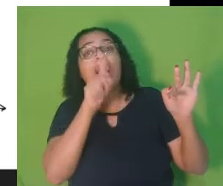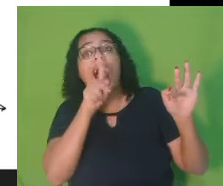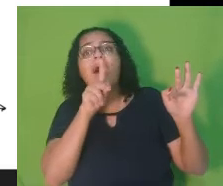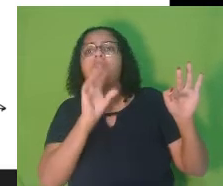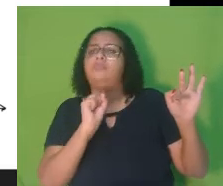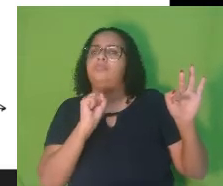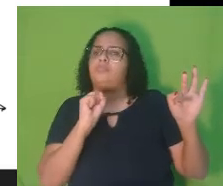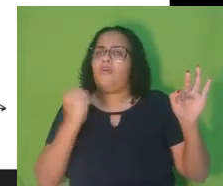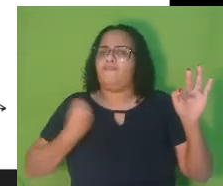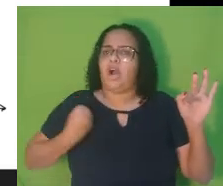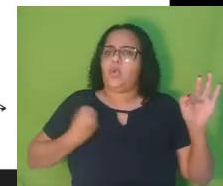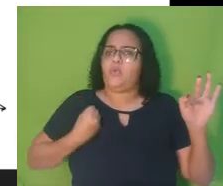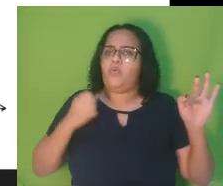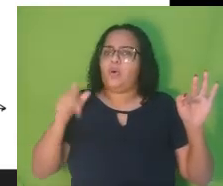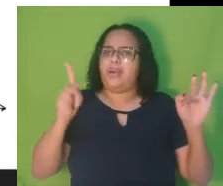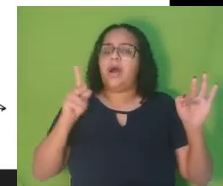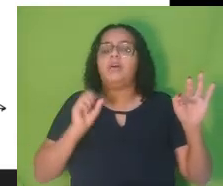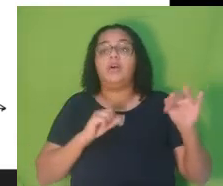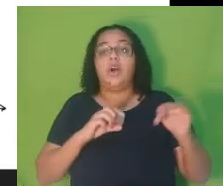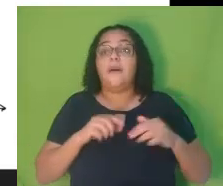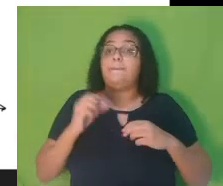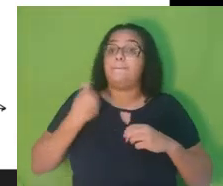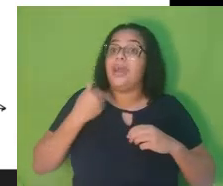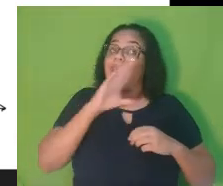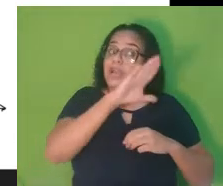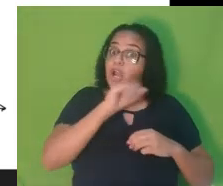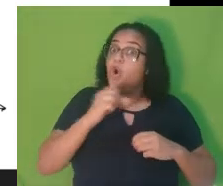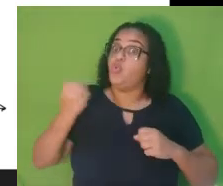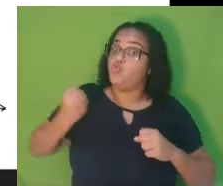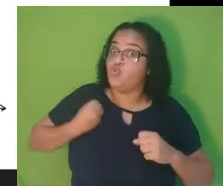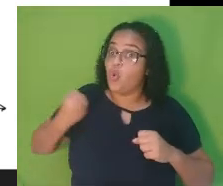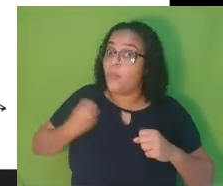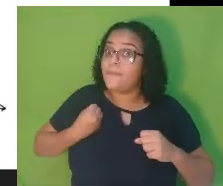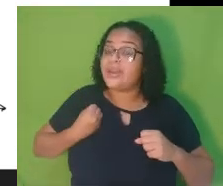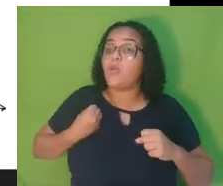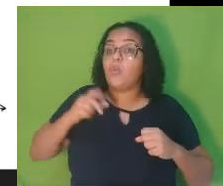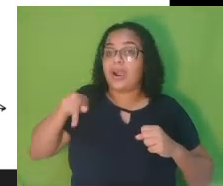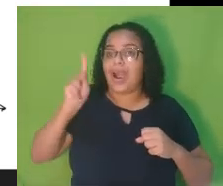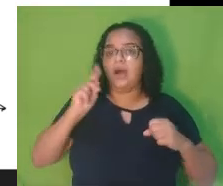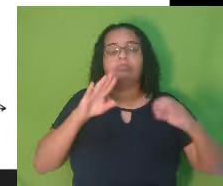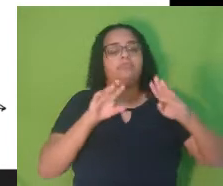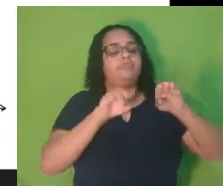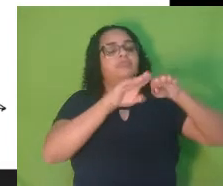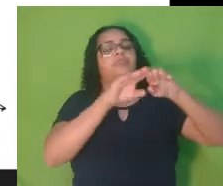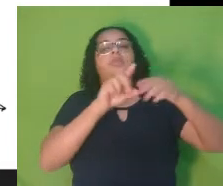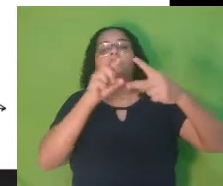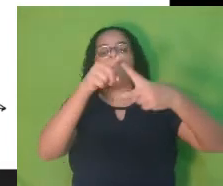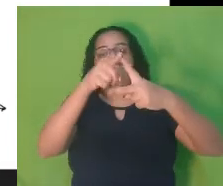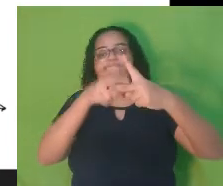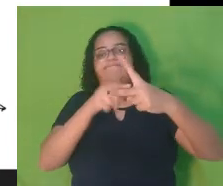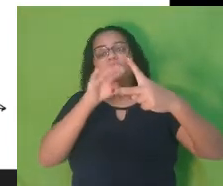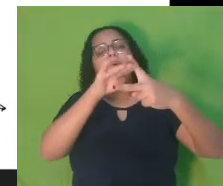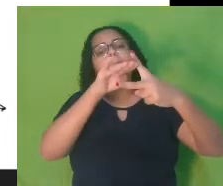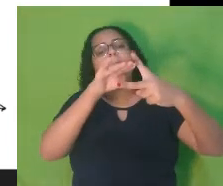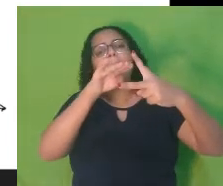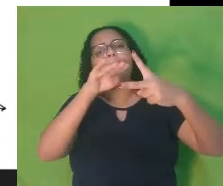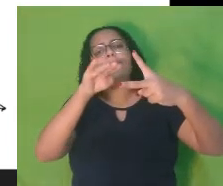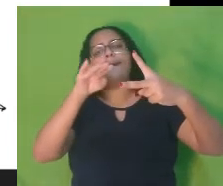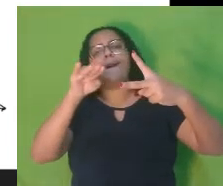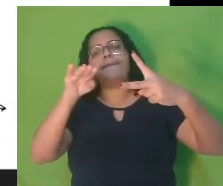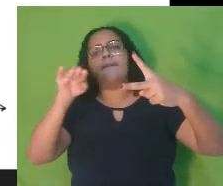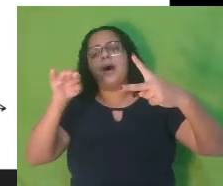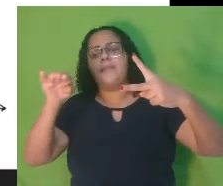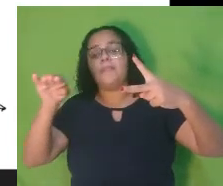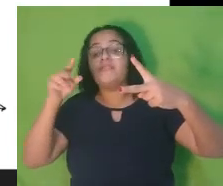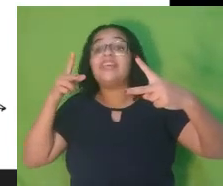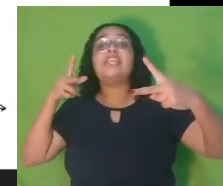k? A gente pega esse número k, passa uma linha horizontal e vê se